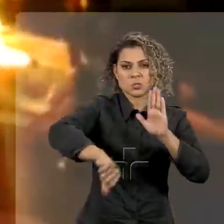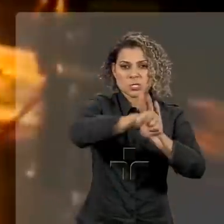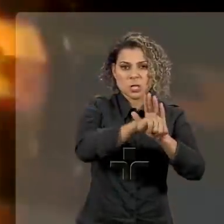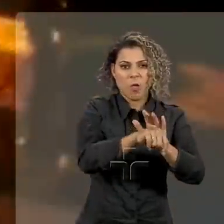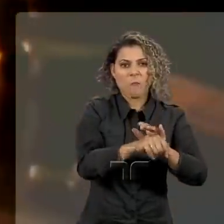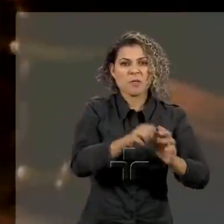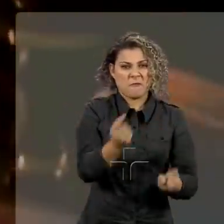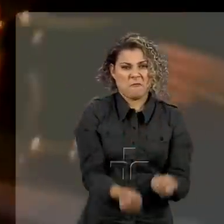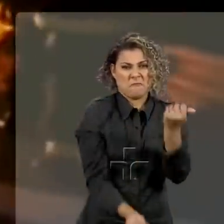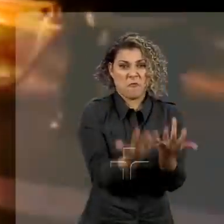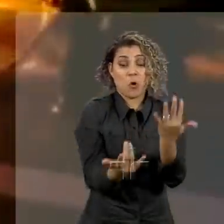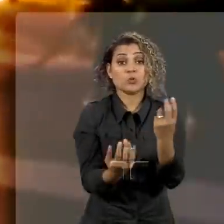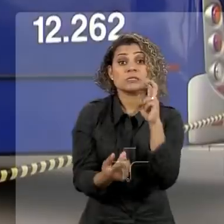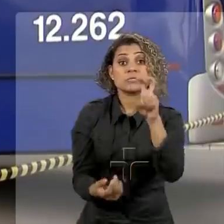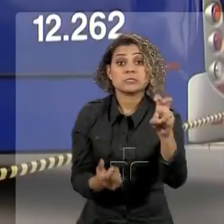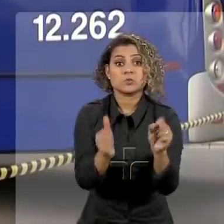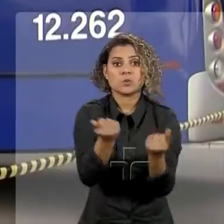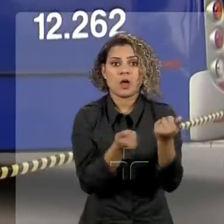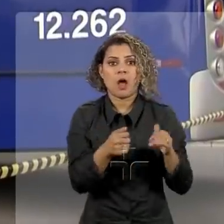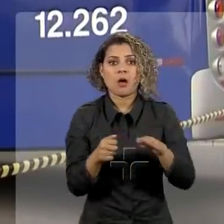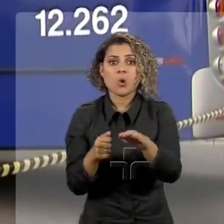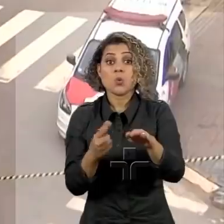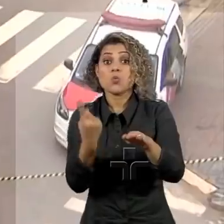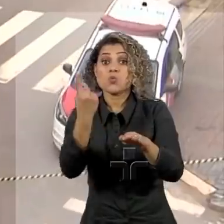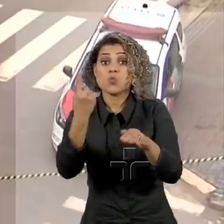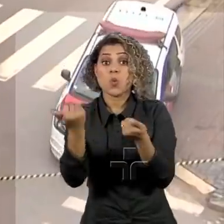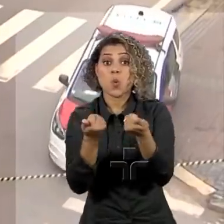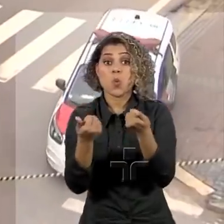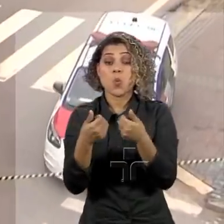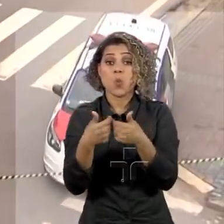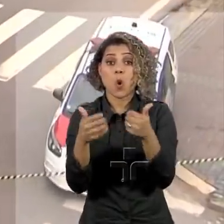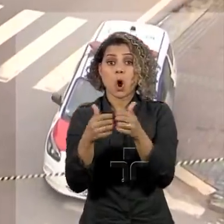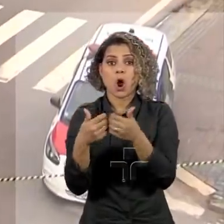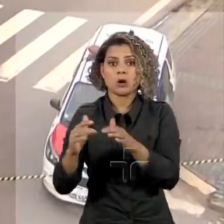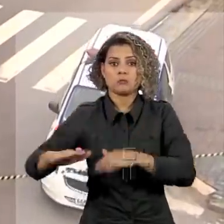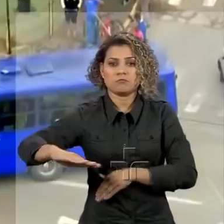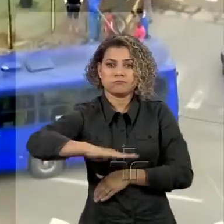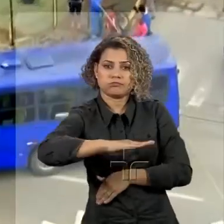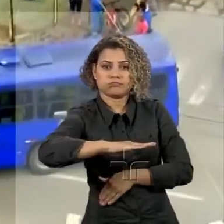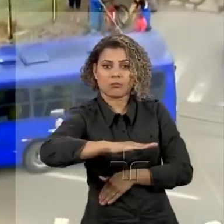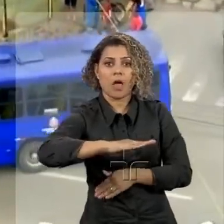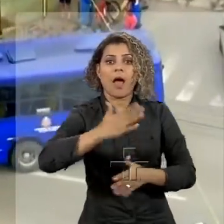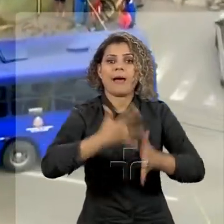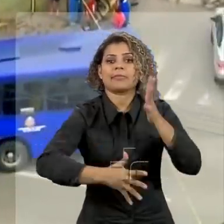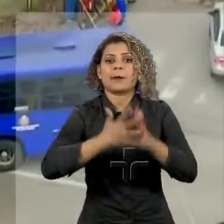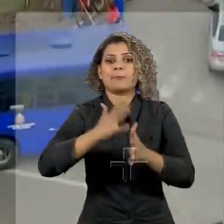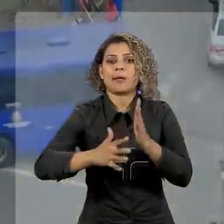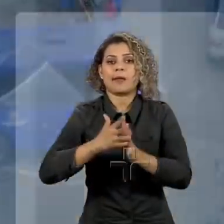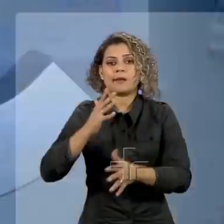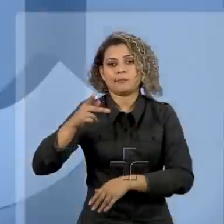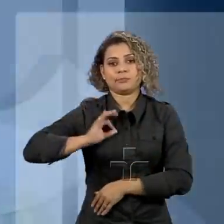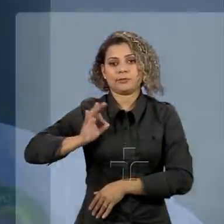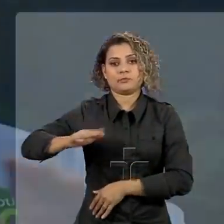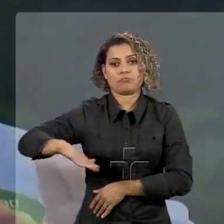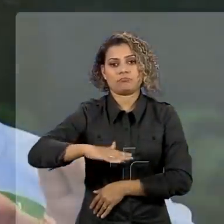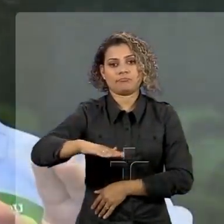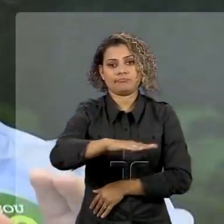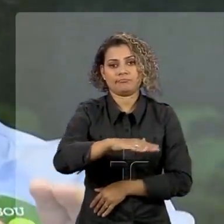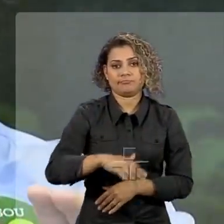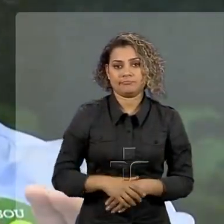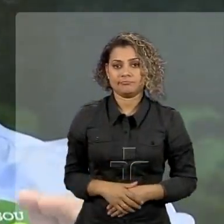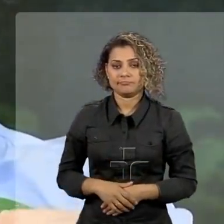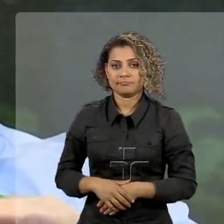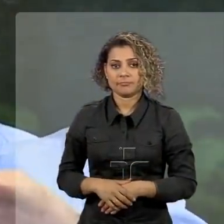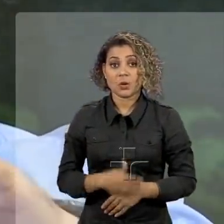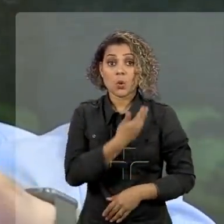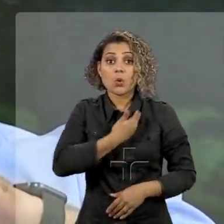em 5 carros e deixaram um ônibus atravessado na pista para bloquear os caminhos da polícia.